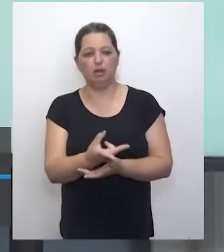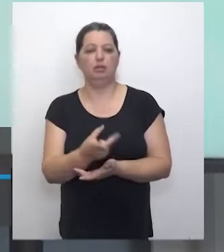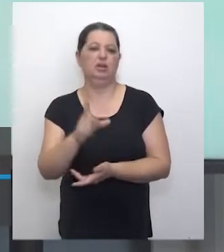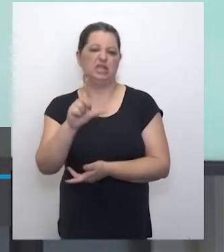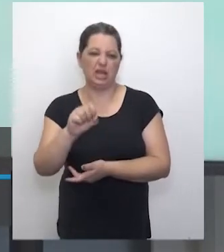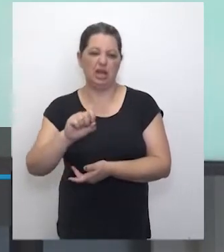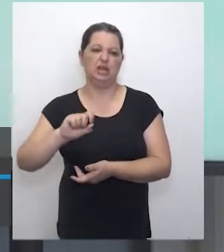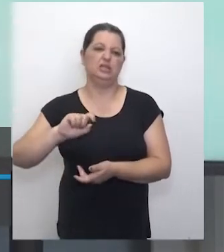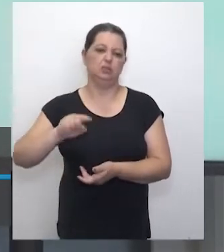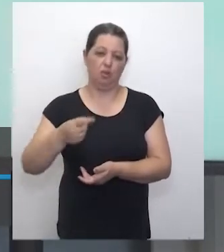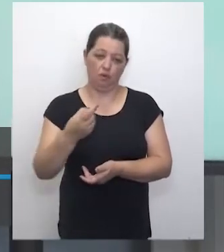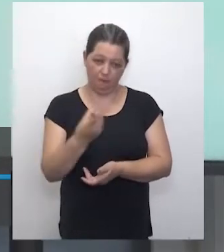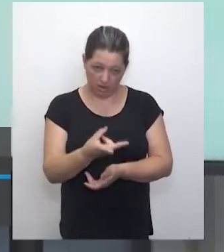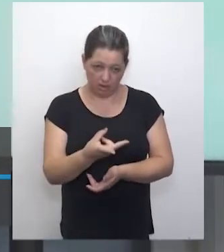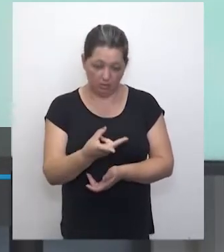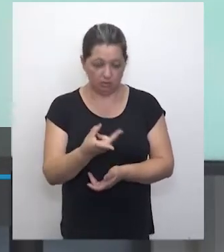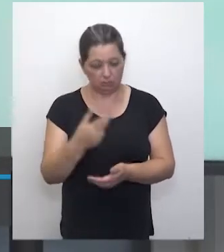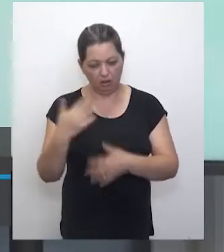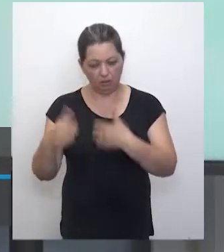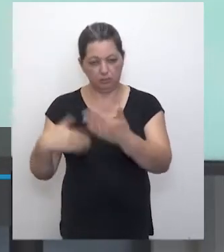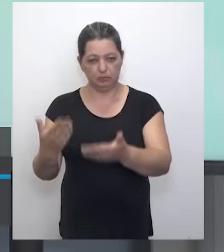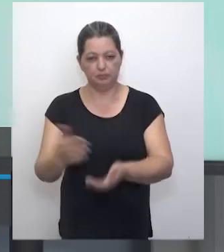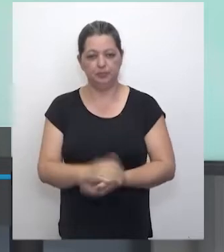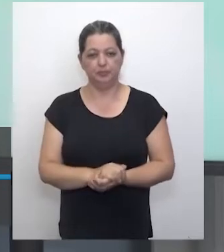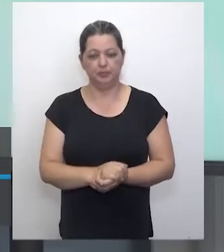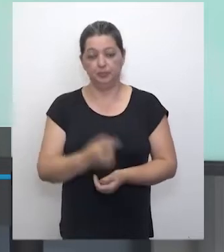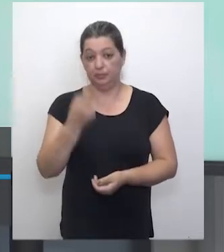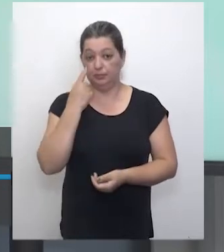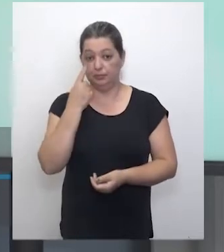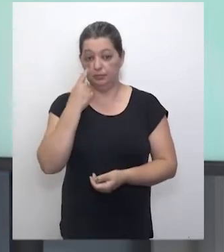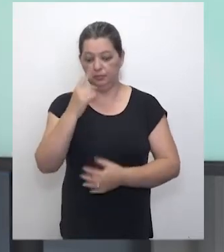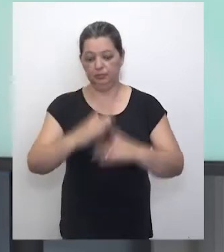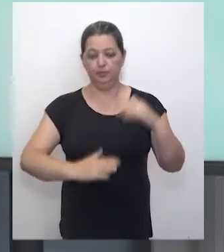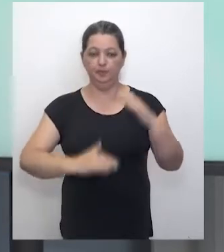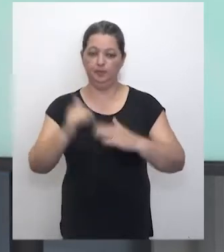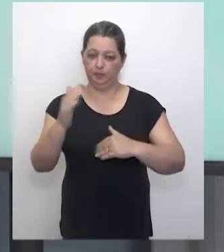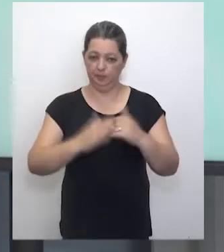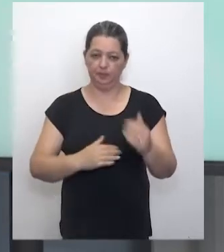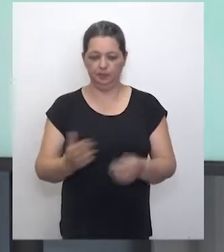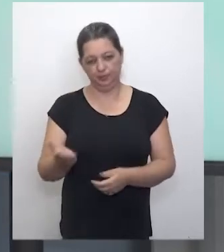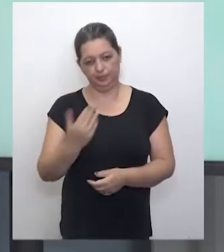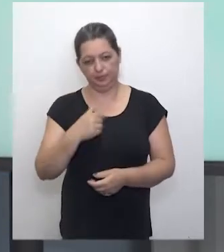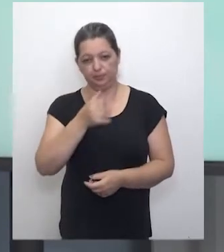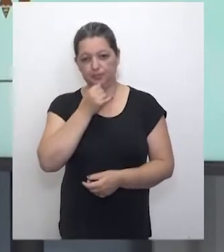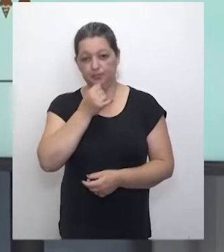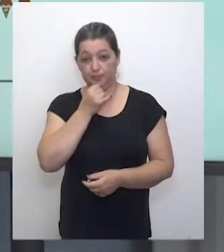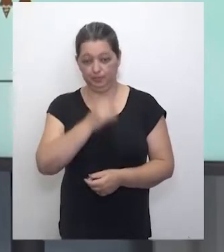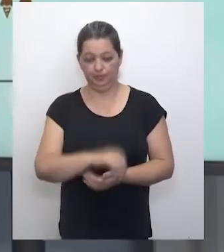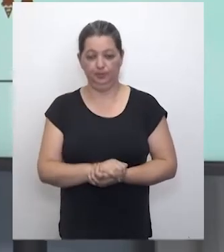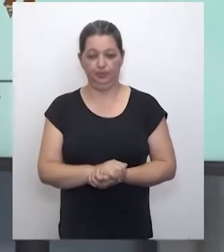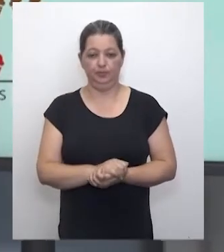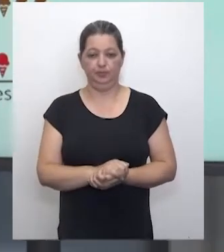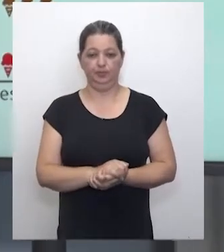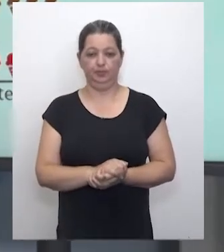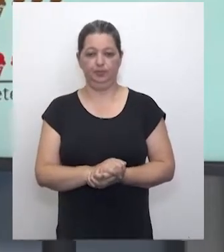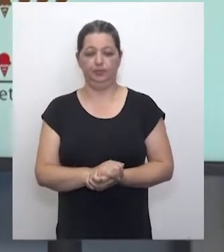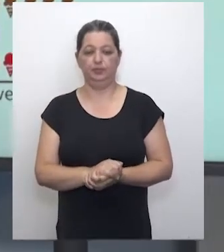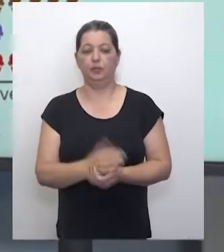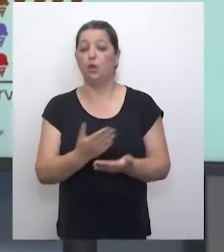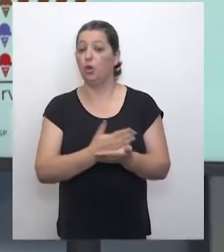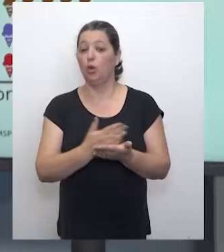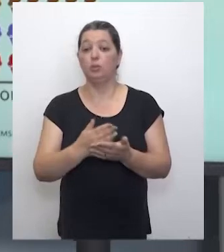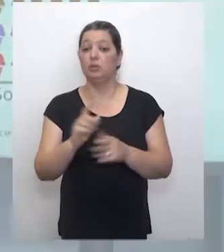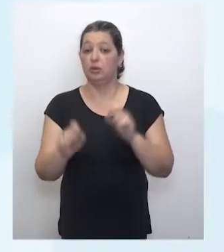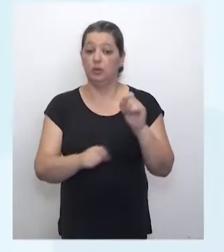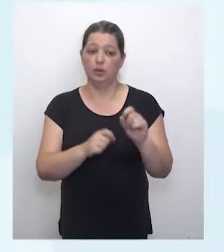assim por diante vai. Bom, vamos ver isso na prática? Vamos ver um exemplo? Então, nós vamos começar com esse